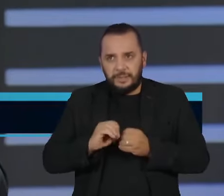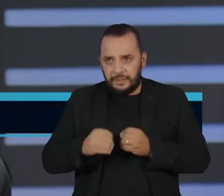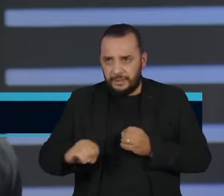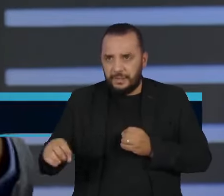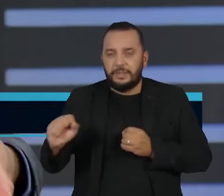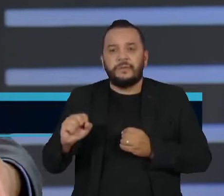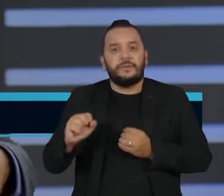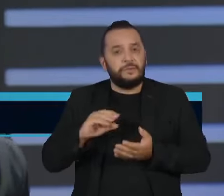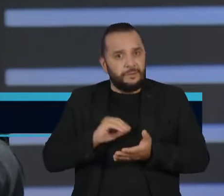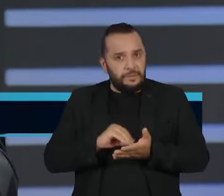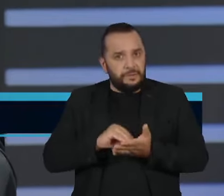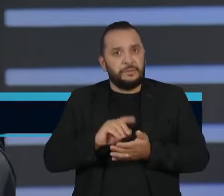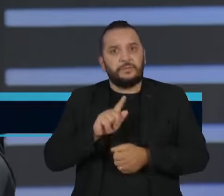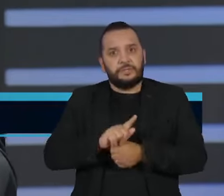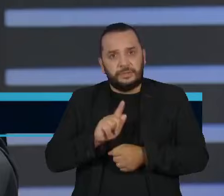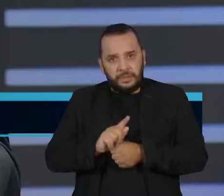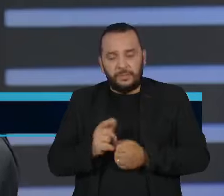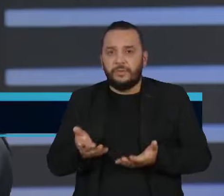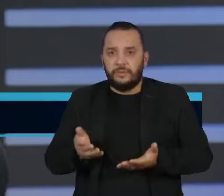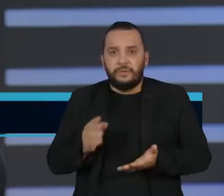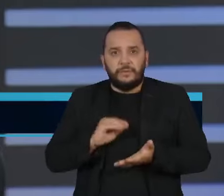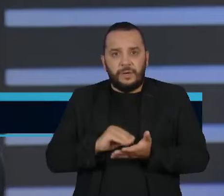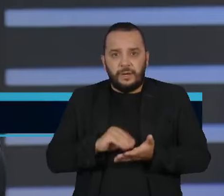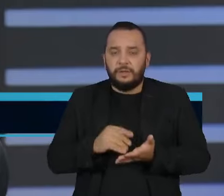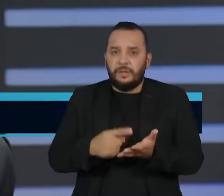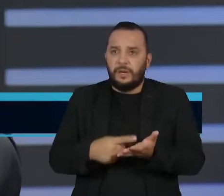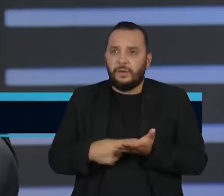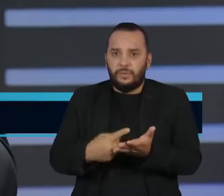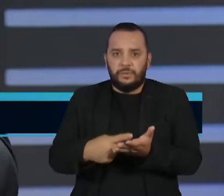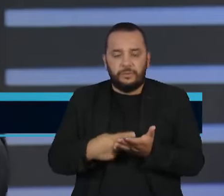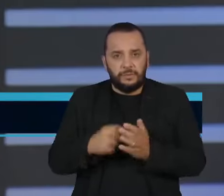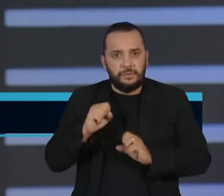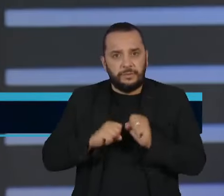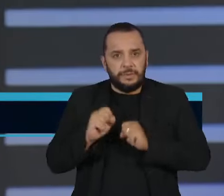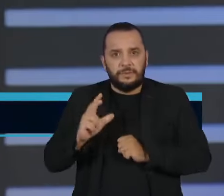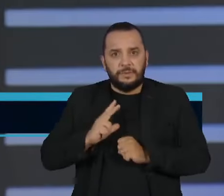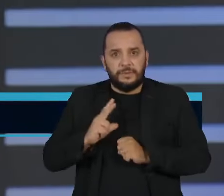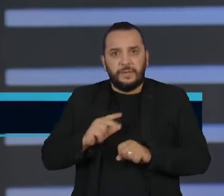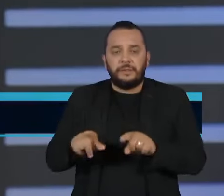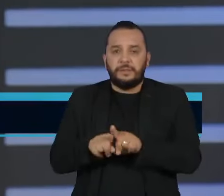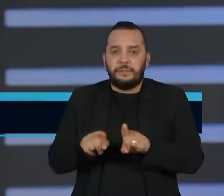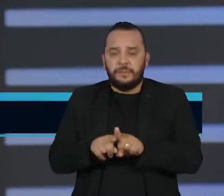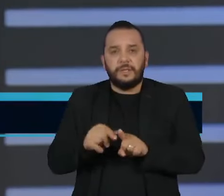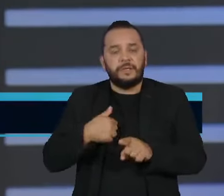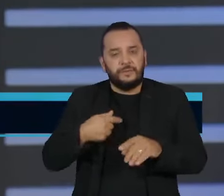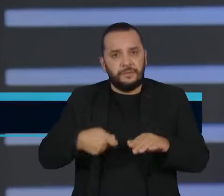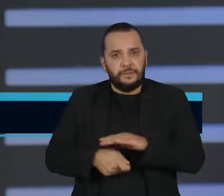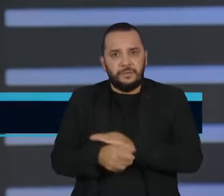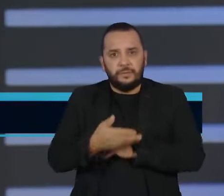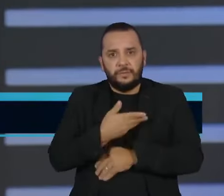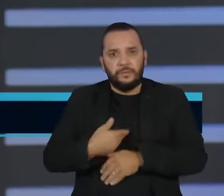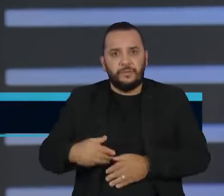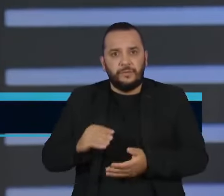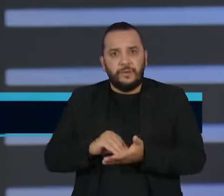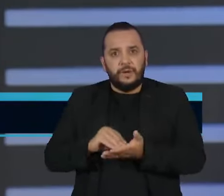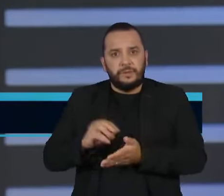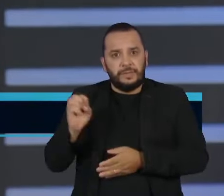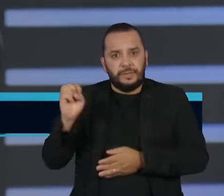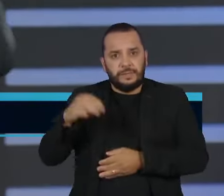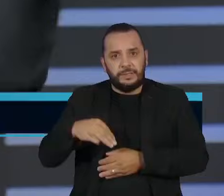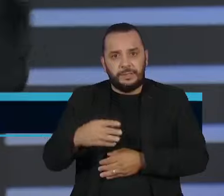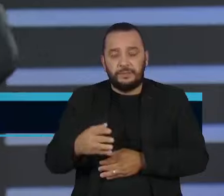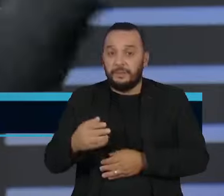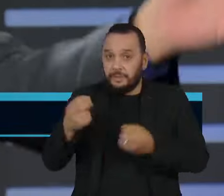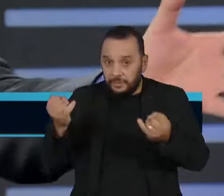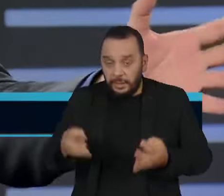falta sim gestão, falta sim um acordo melhor com a iniciativa privada, mas falta investimento público sim. Só que cada vez que a gente vai falar de investimento público,